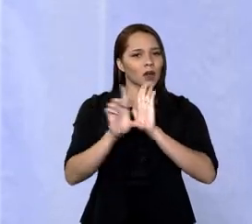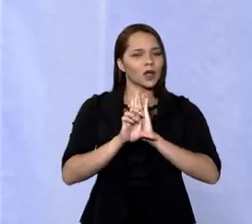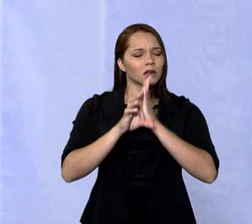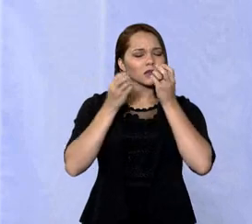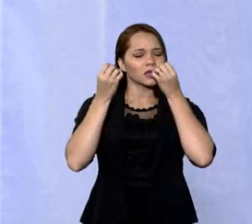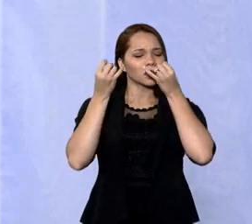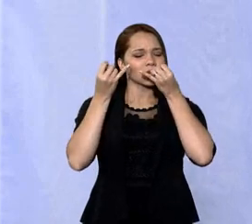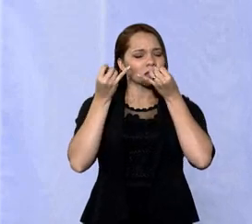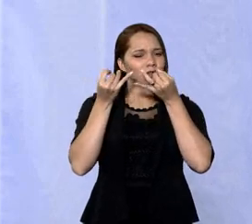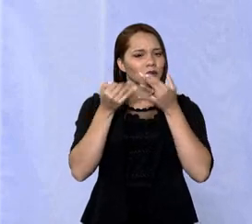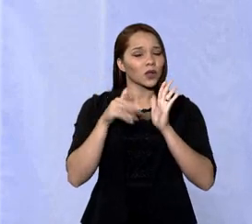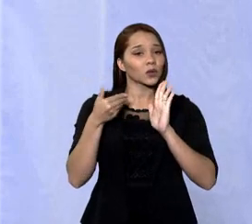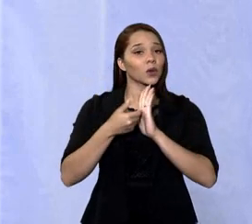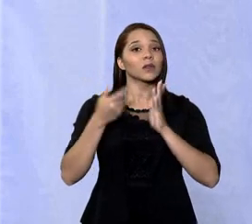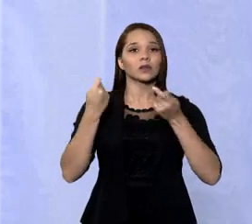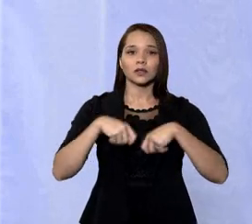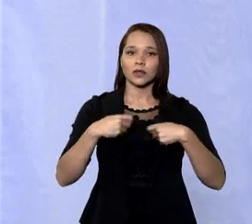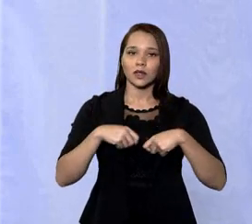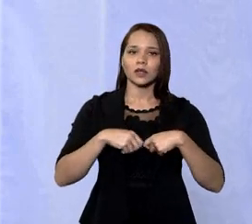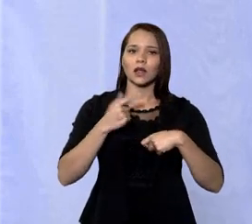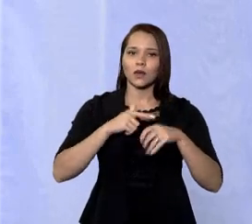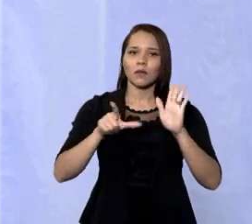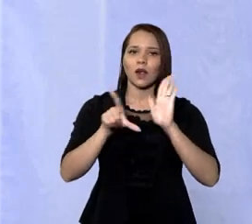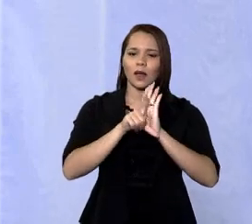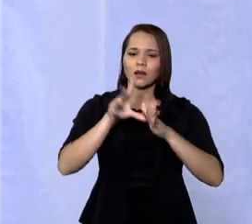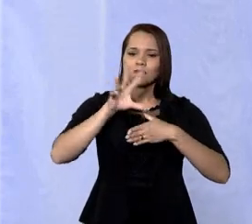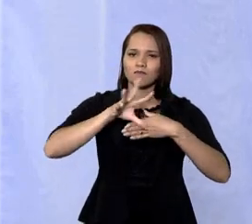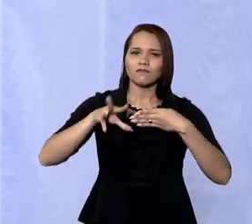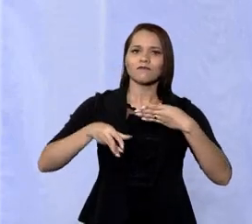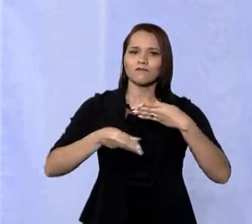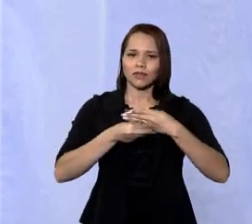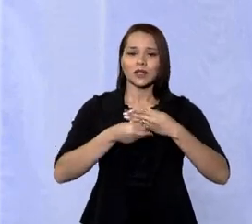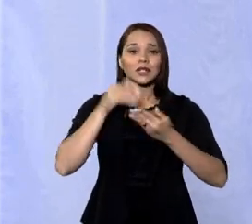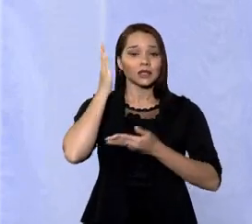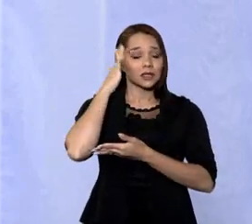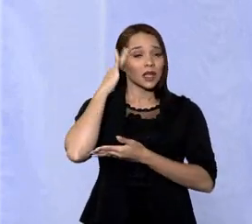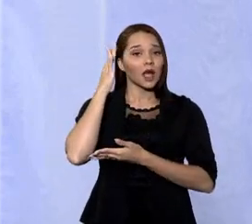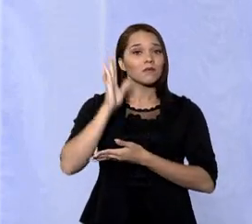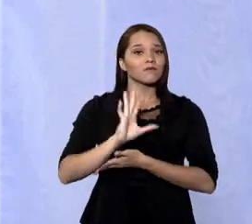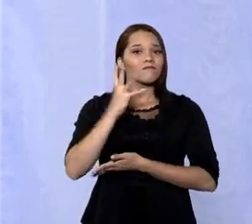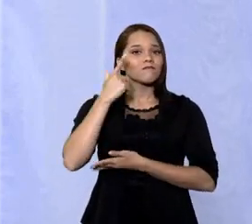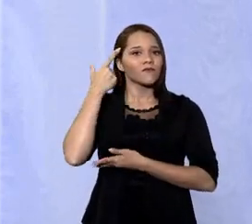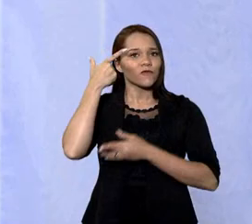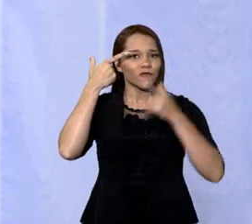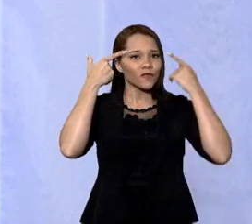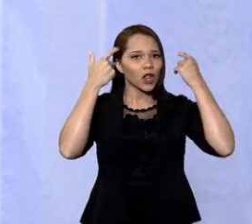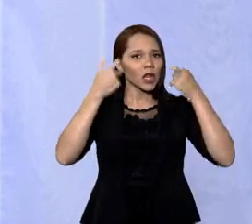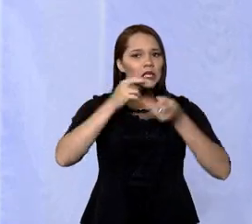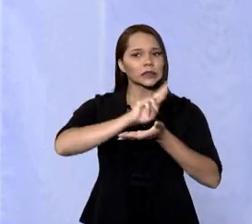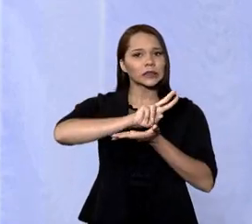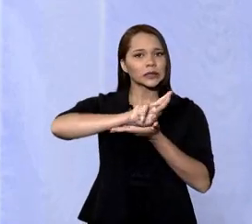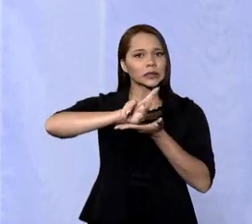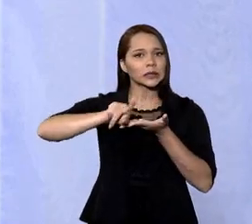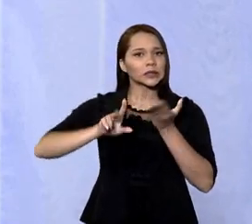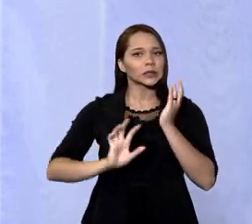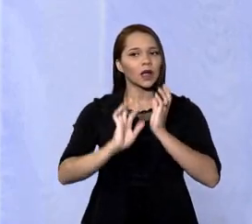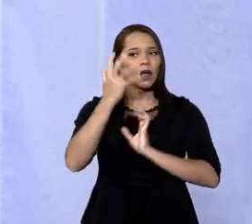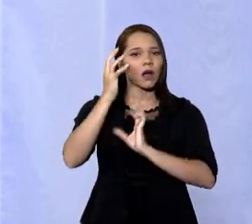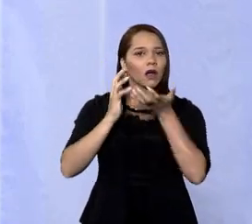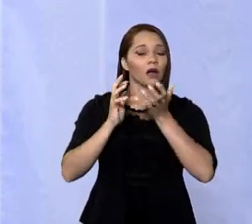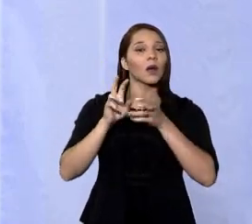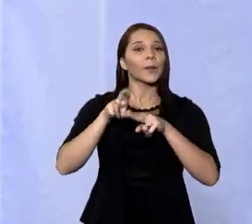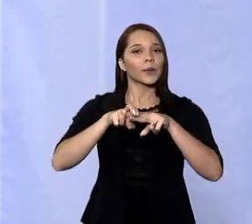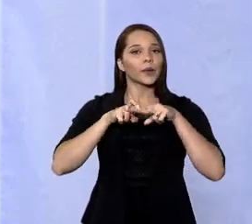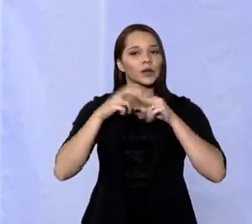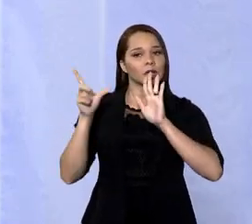todas essas essas necessidades então a maria bastante completa ela entende o fenômeno da violência como multicausal e por isso ela